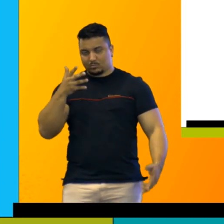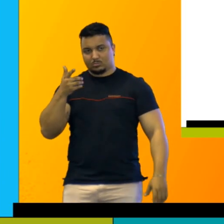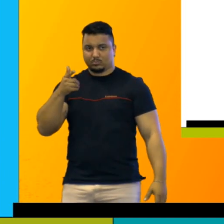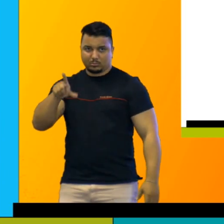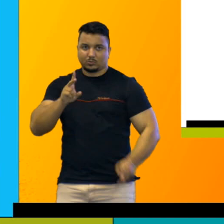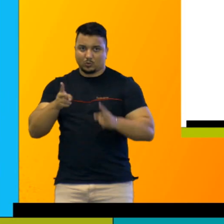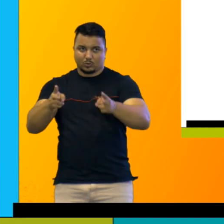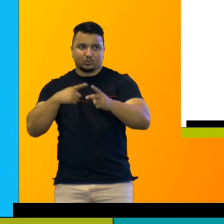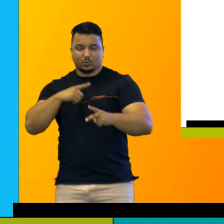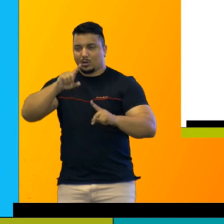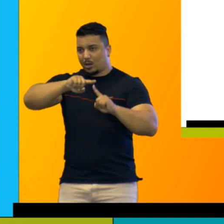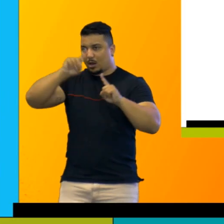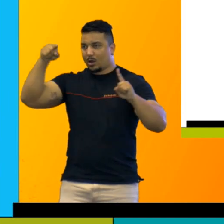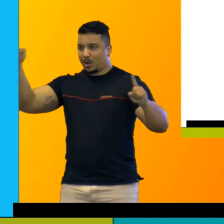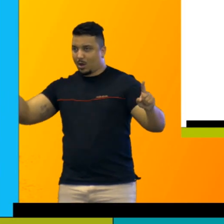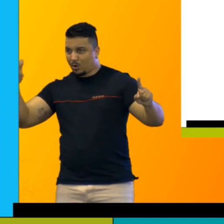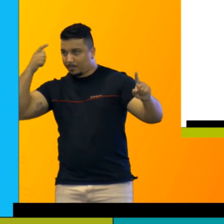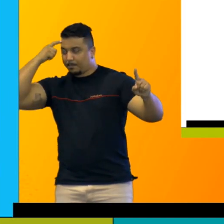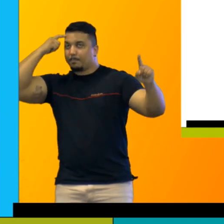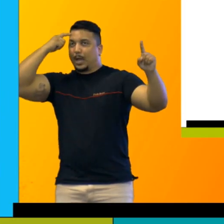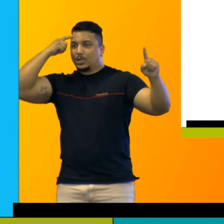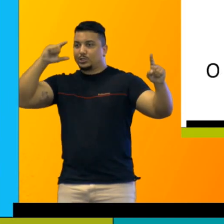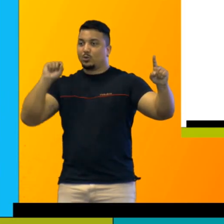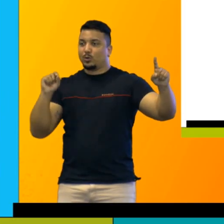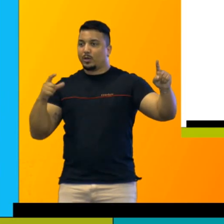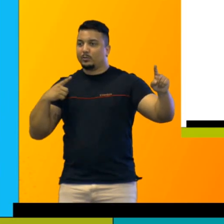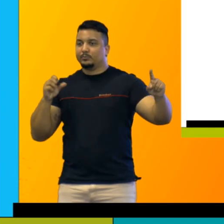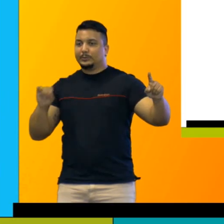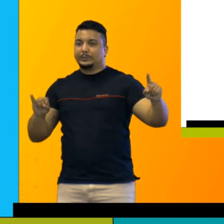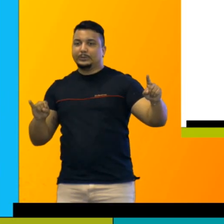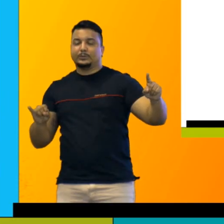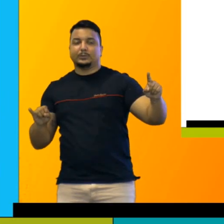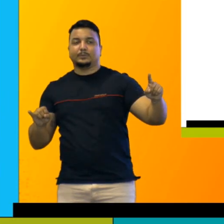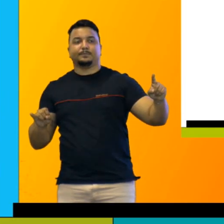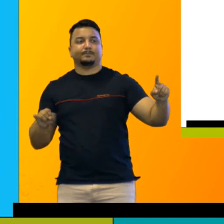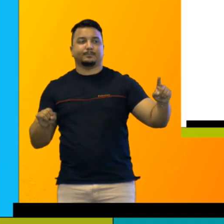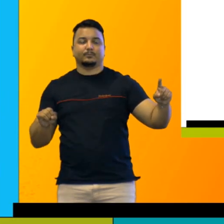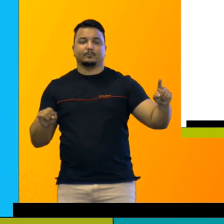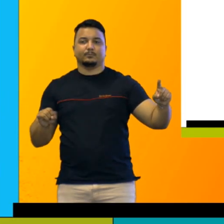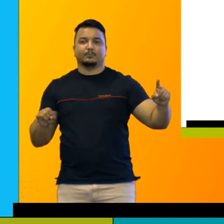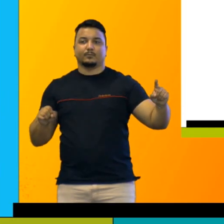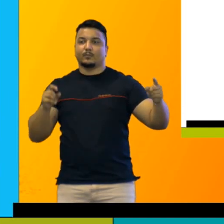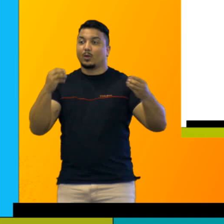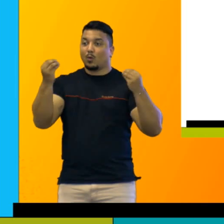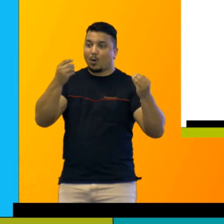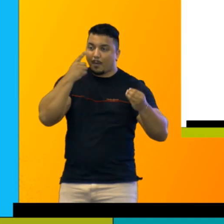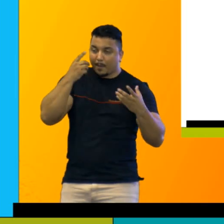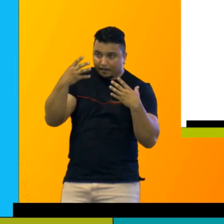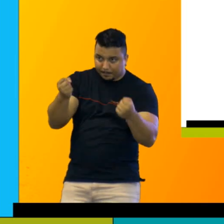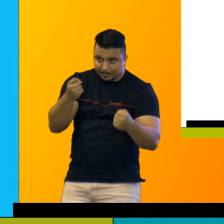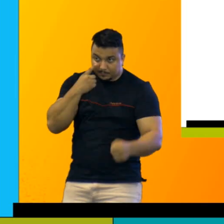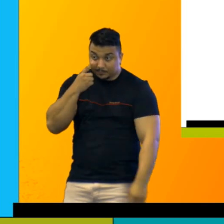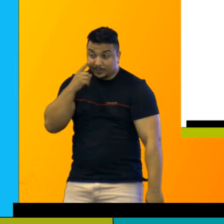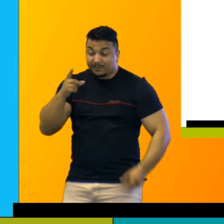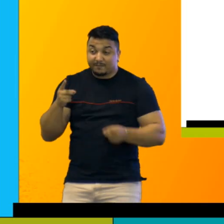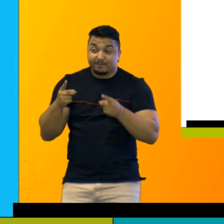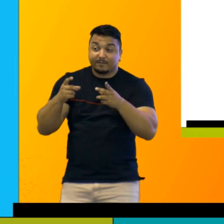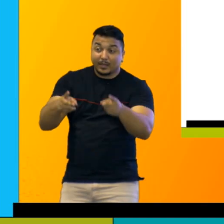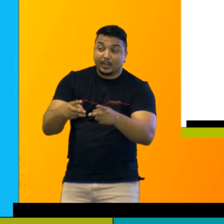Vamos para o tal do suponha agora, né? Suponha, vamos lá. Ei, como é que ele falou lá? Ele vai